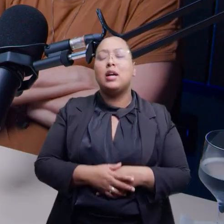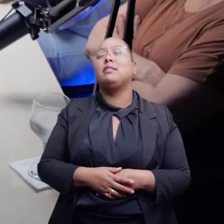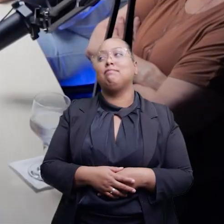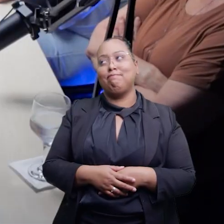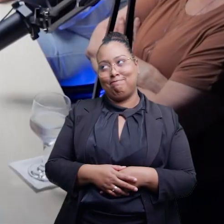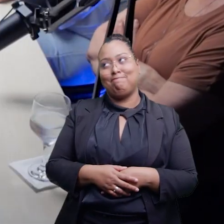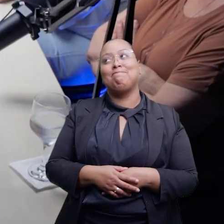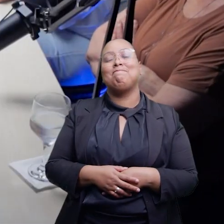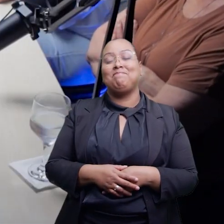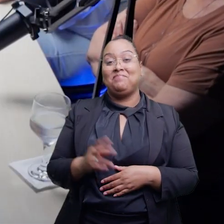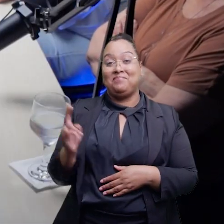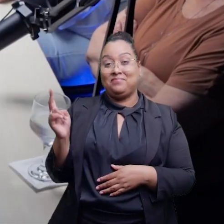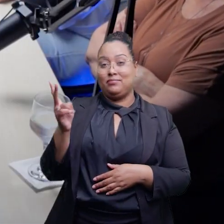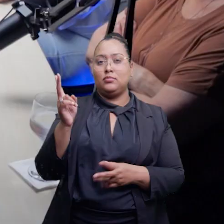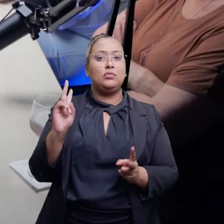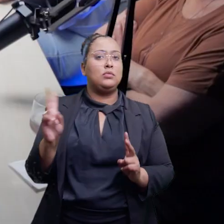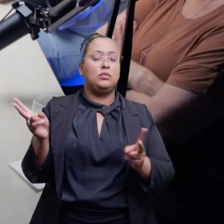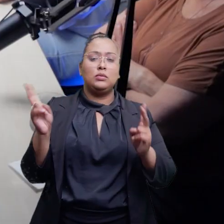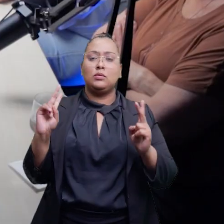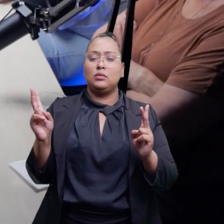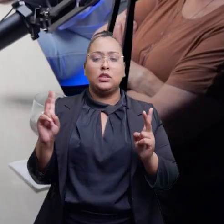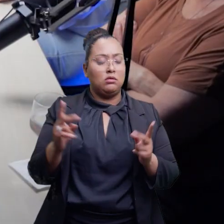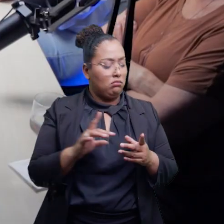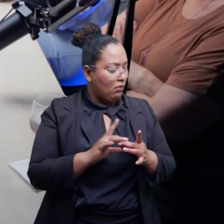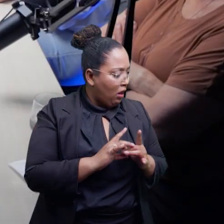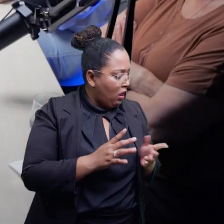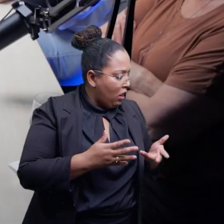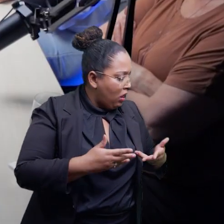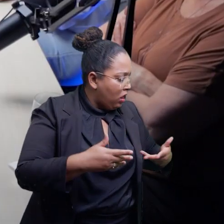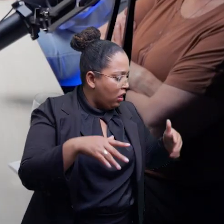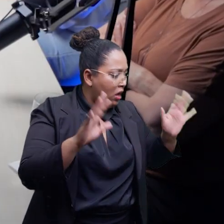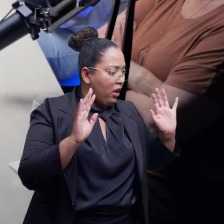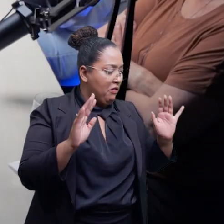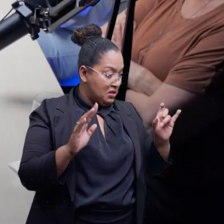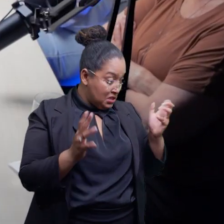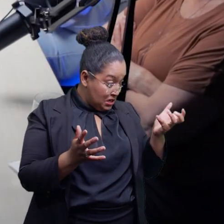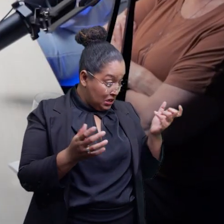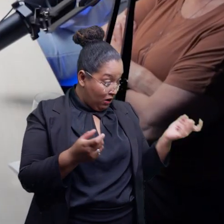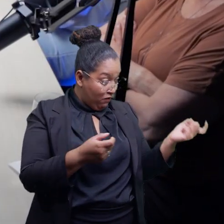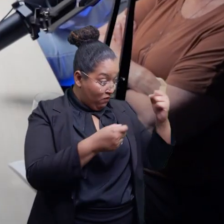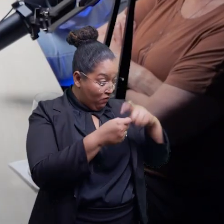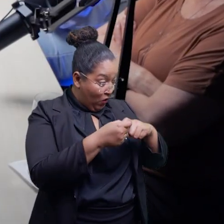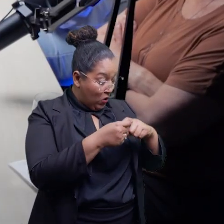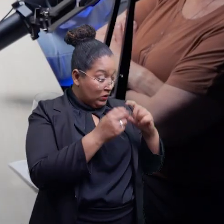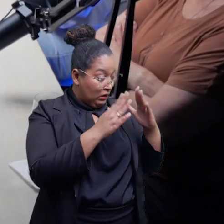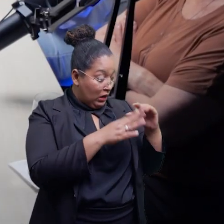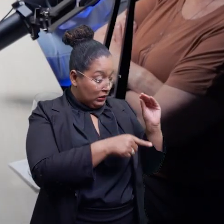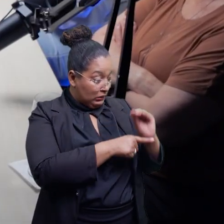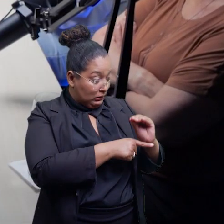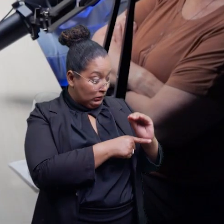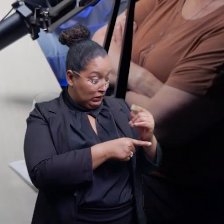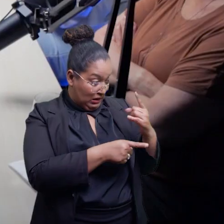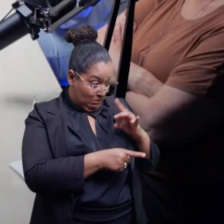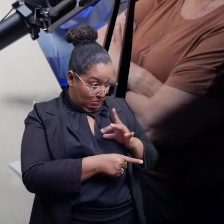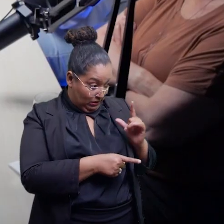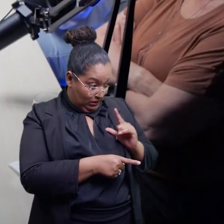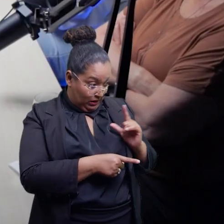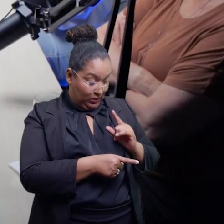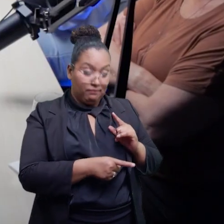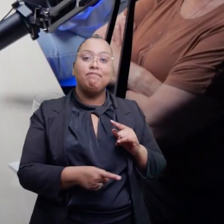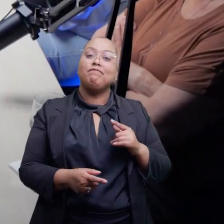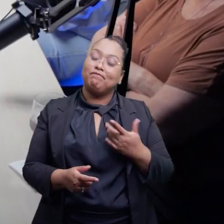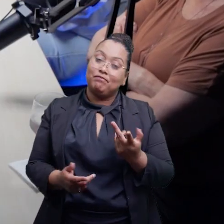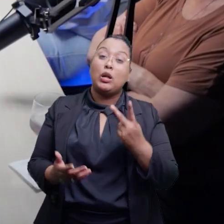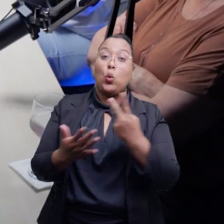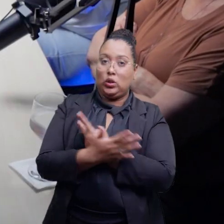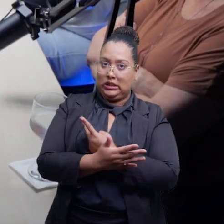Eu lembro. Eles sempre me deixaram muito à vontade, né? Tanto para, se eu quisesse voltar pro abrigo por medo de estar na casa,